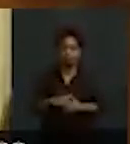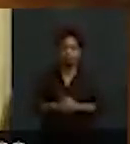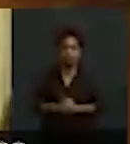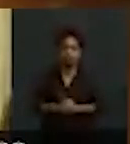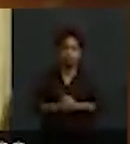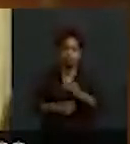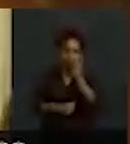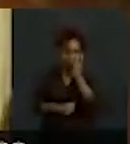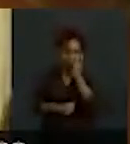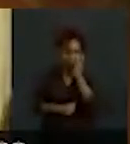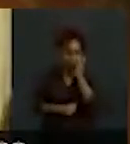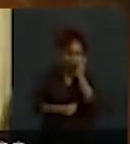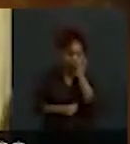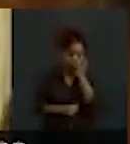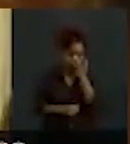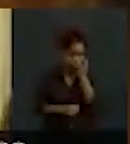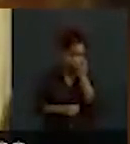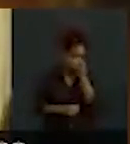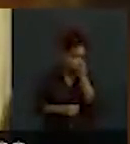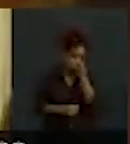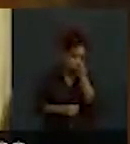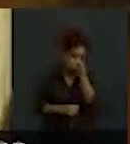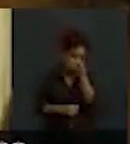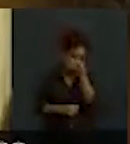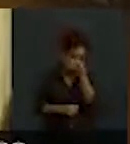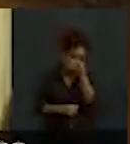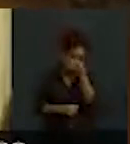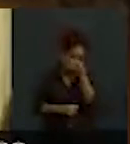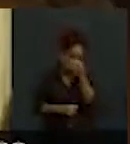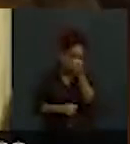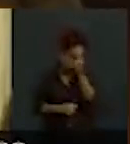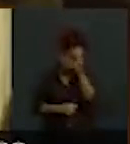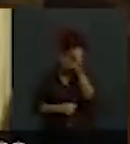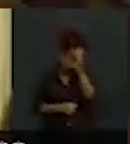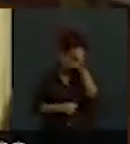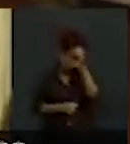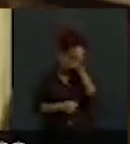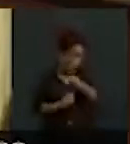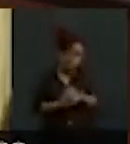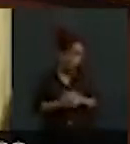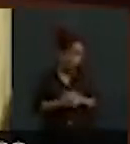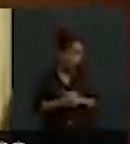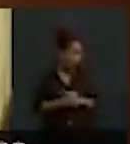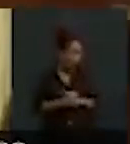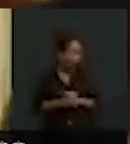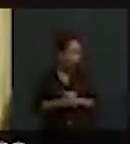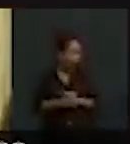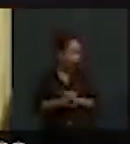Música.